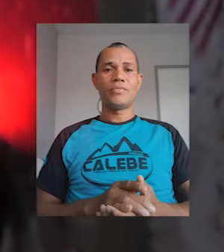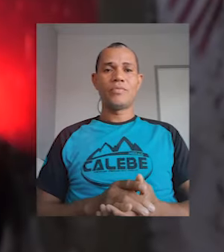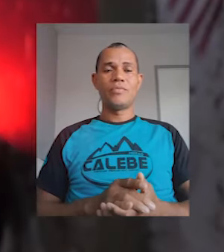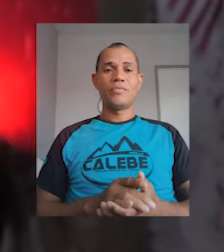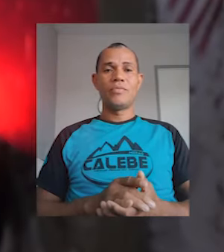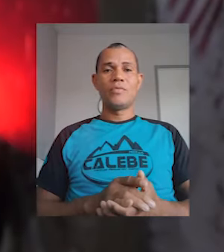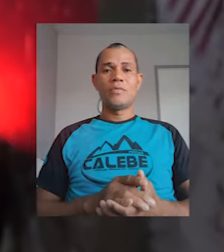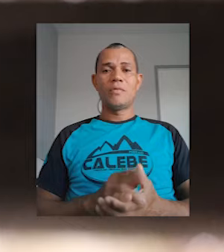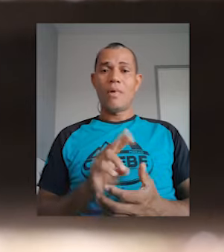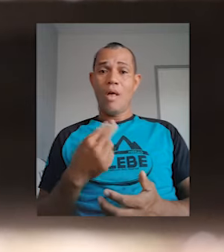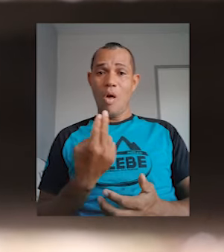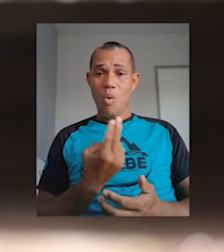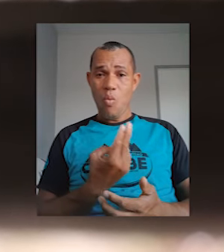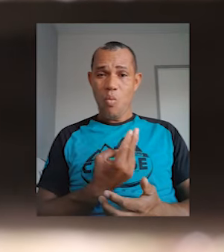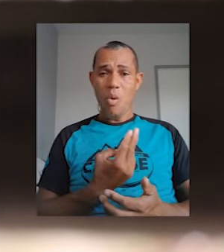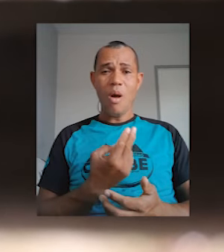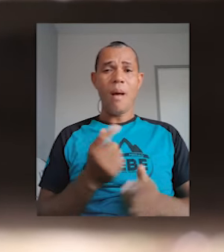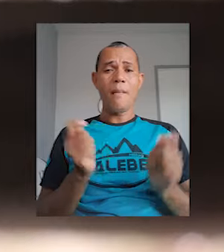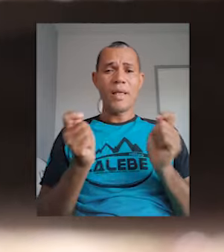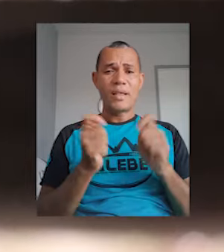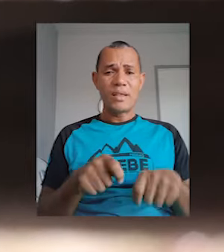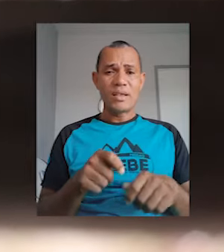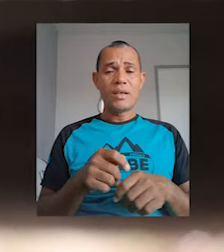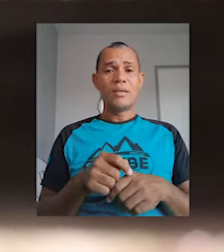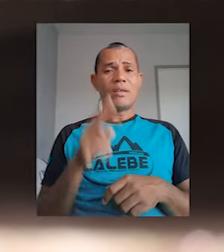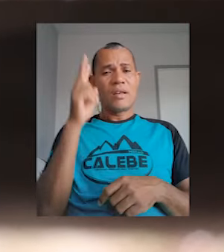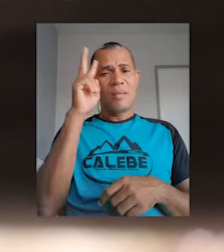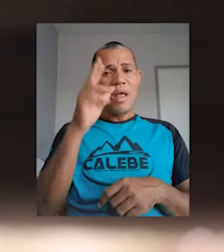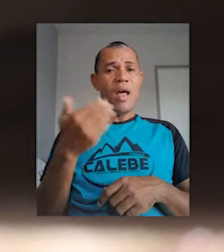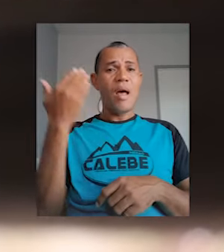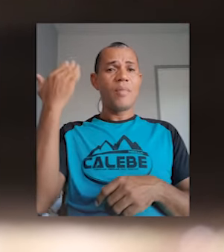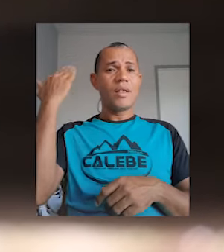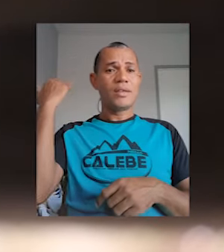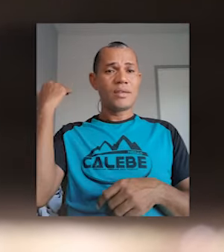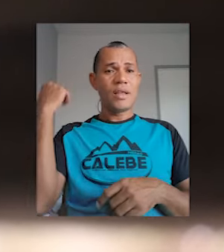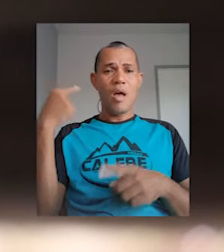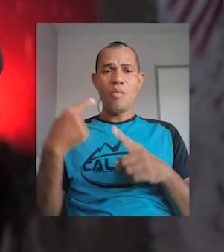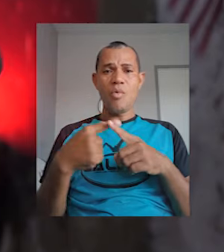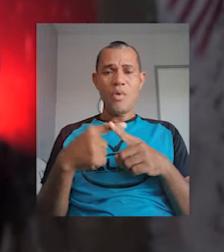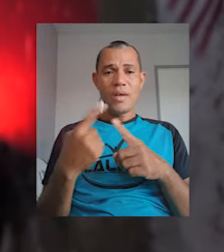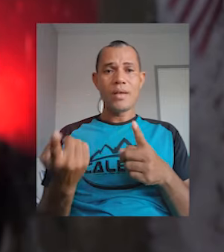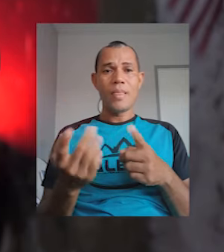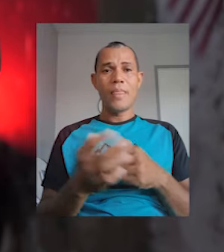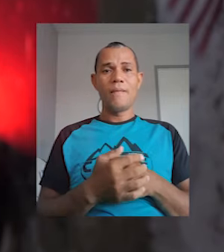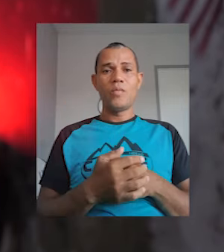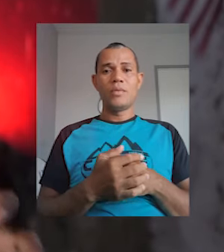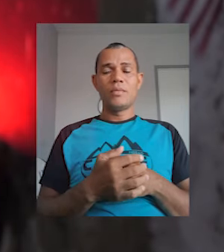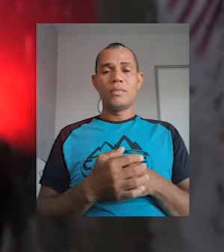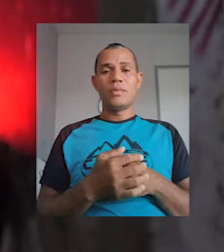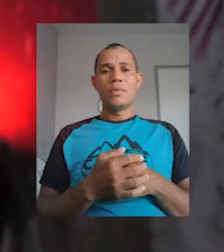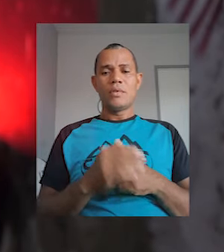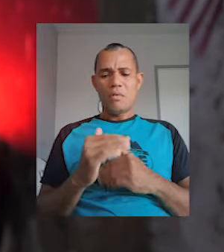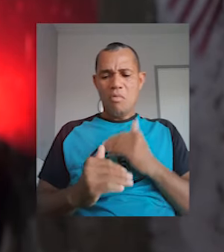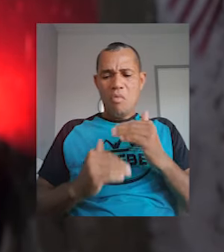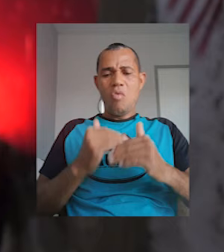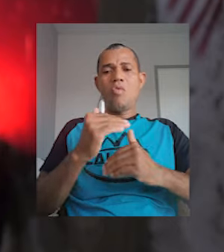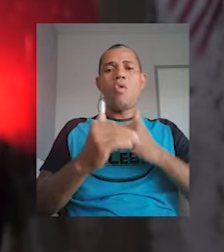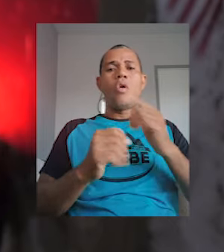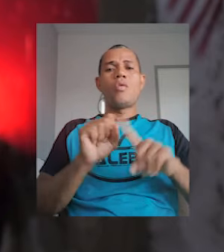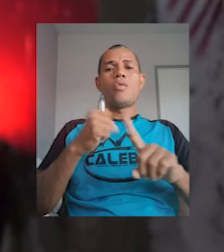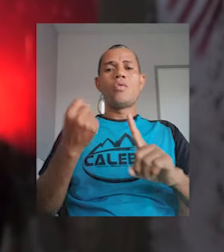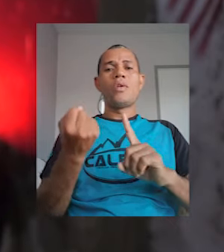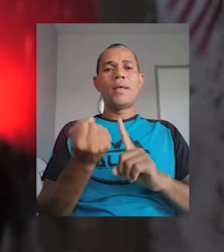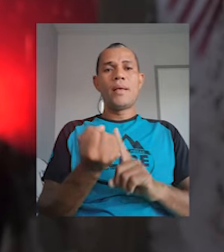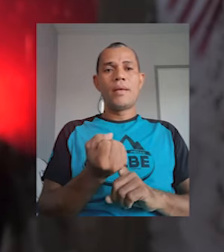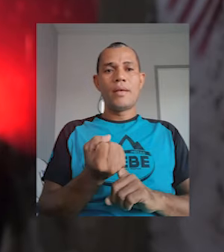gente precisa remeter, né, ao passado, né, ao passado histórico, principalmente o que forma a